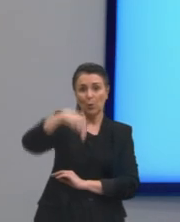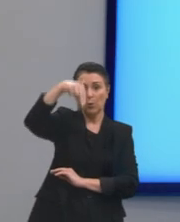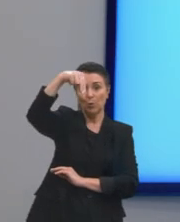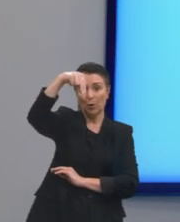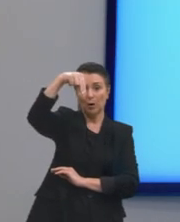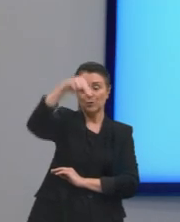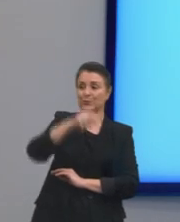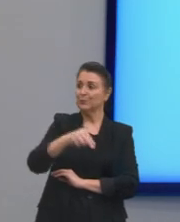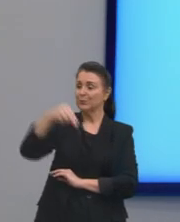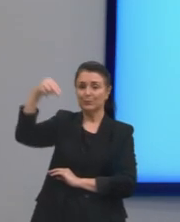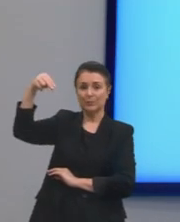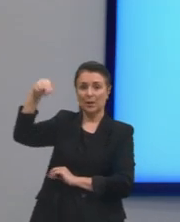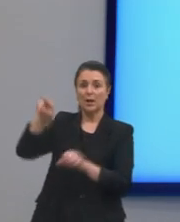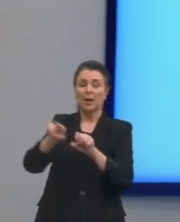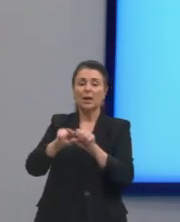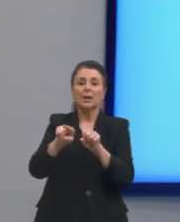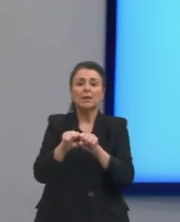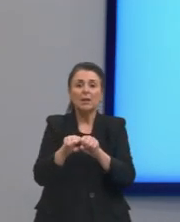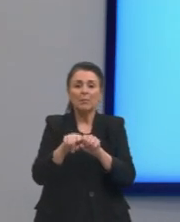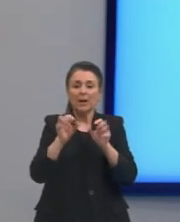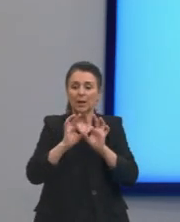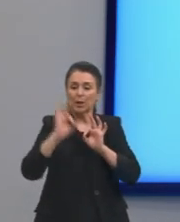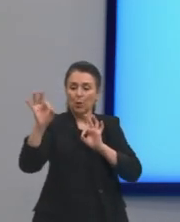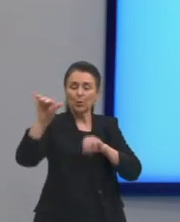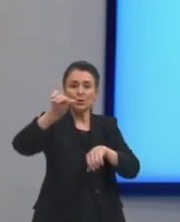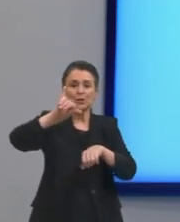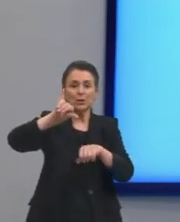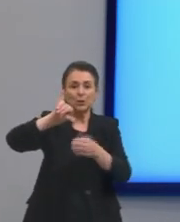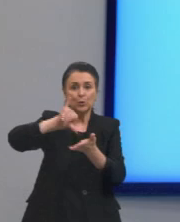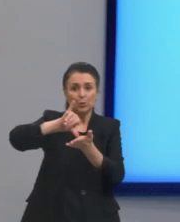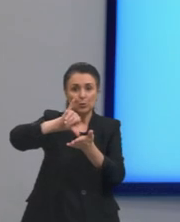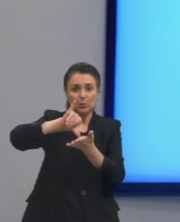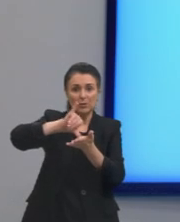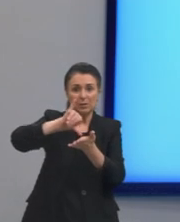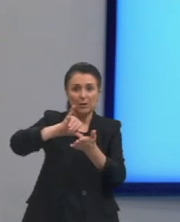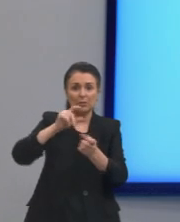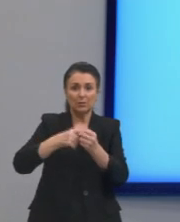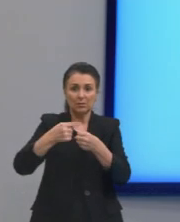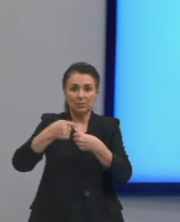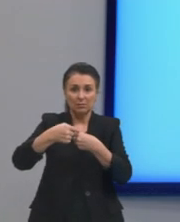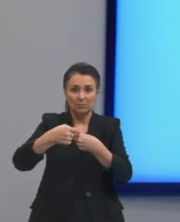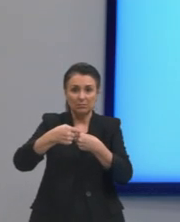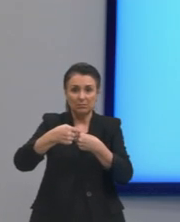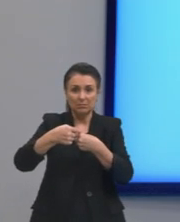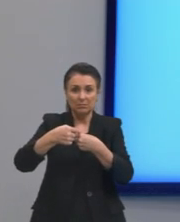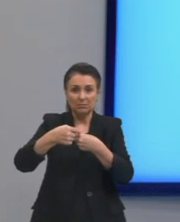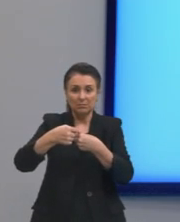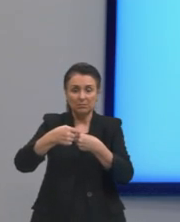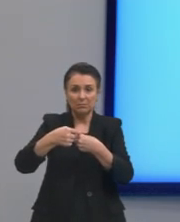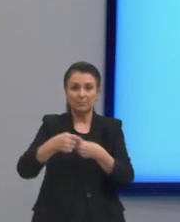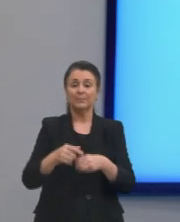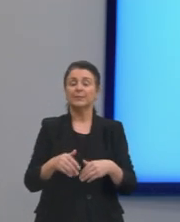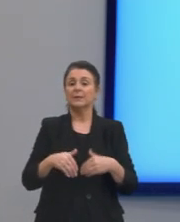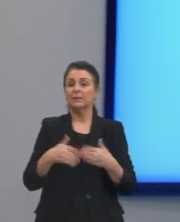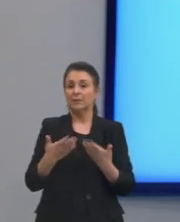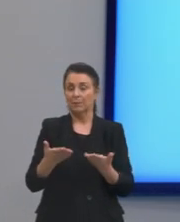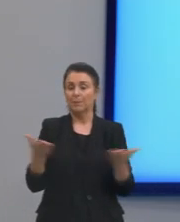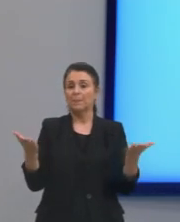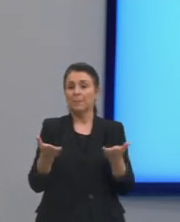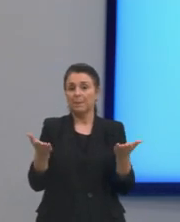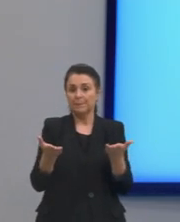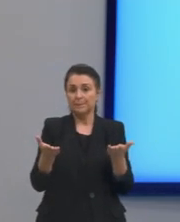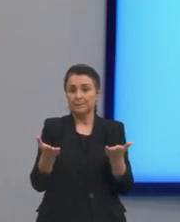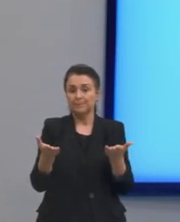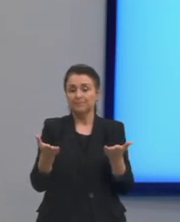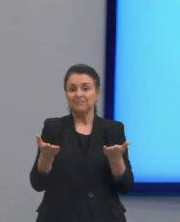as periferias urbanas e as cidades pequenas a medida do interior é bom agora vamos